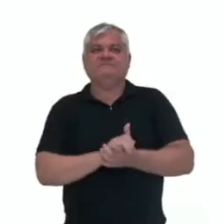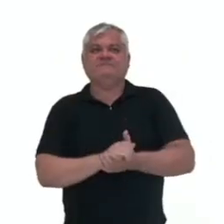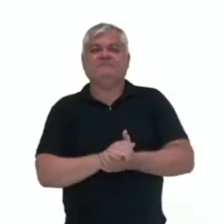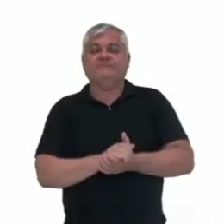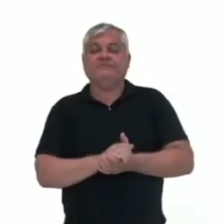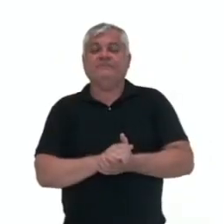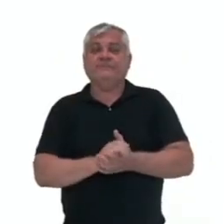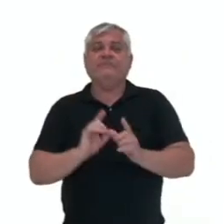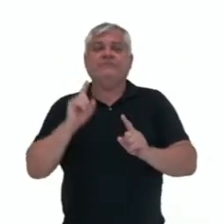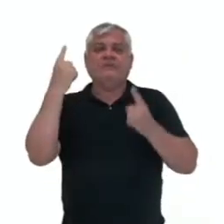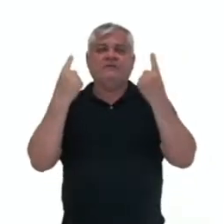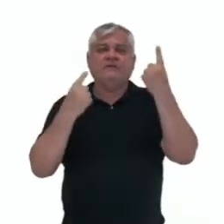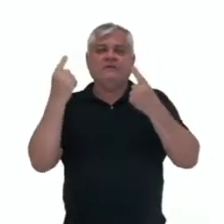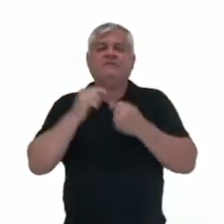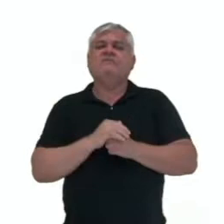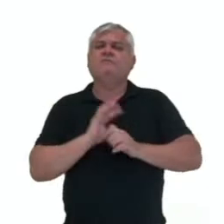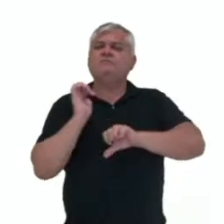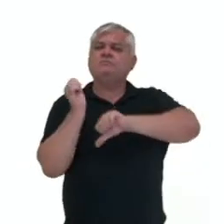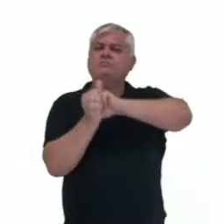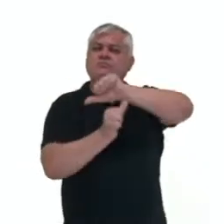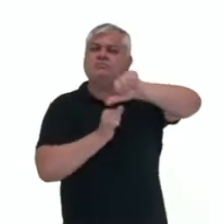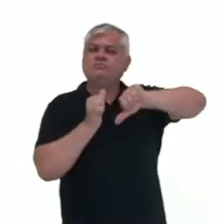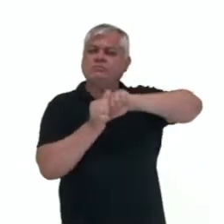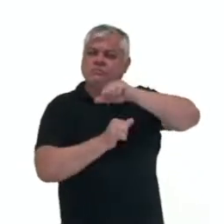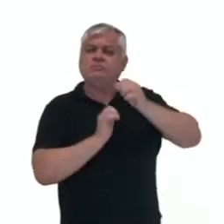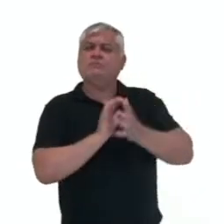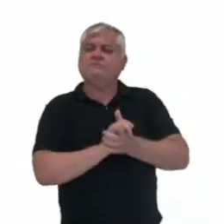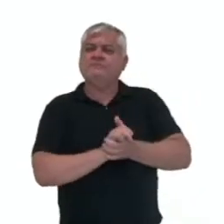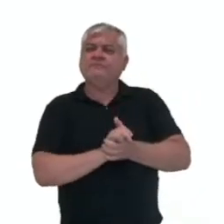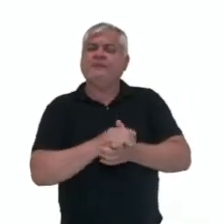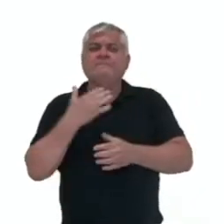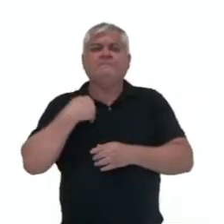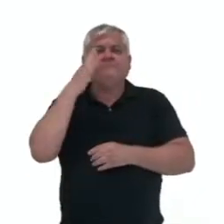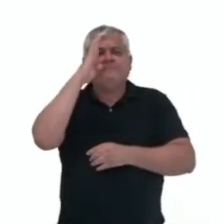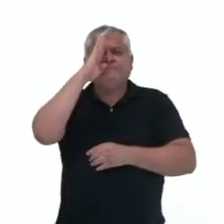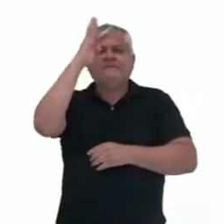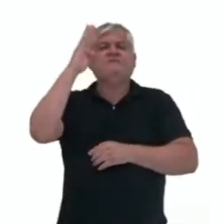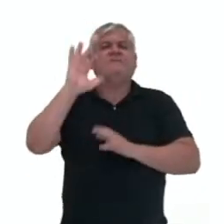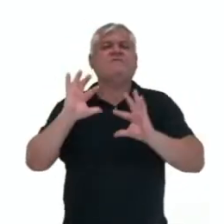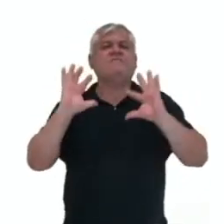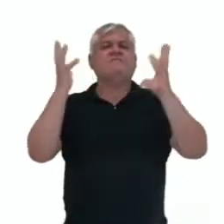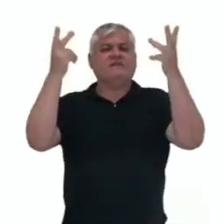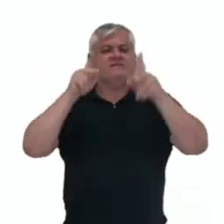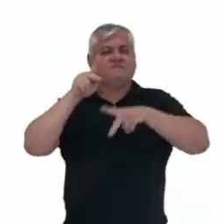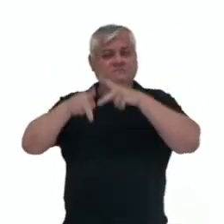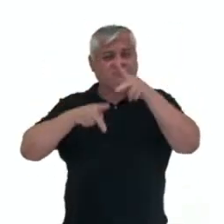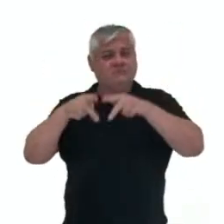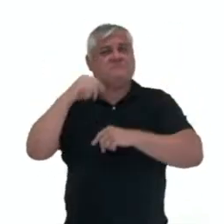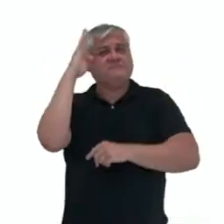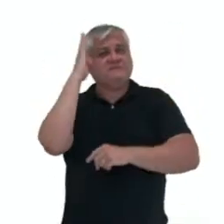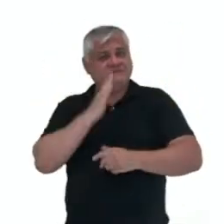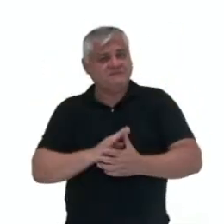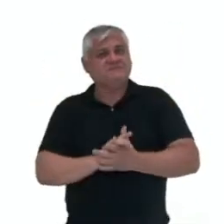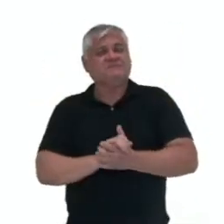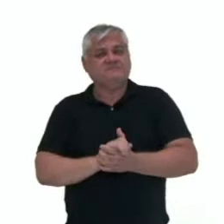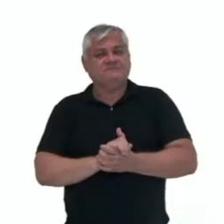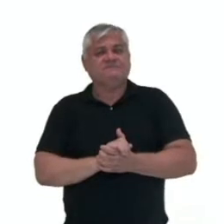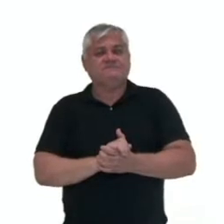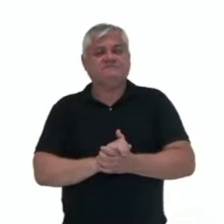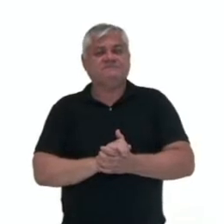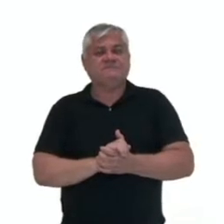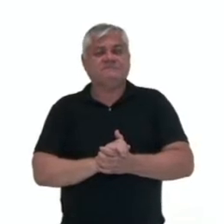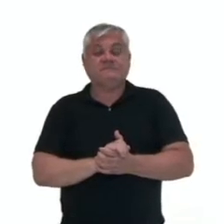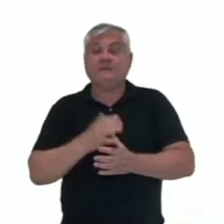O carnaval transformou-se na principal festa popular brasileira.